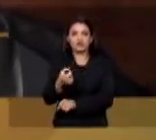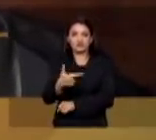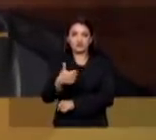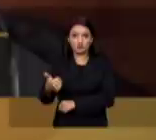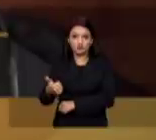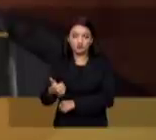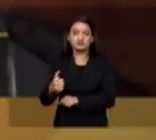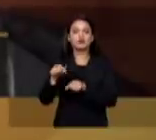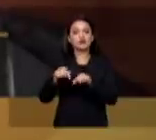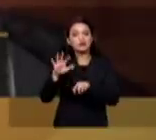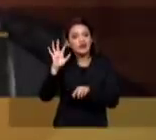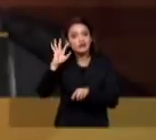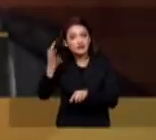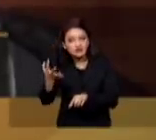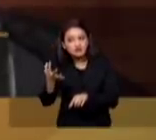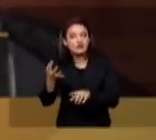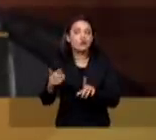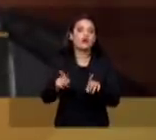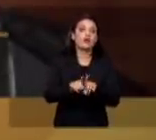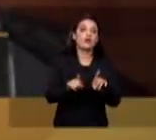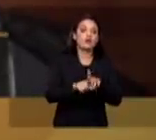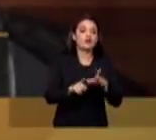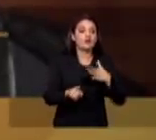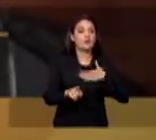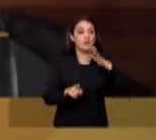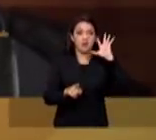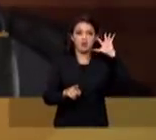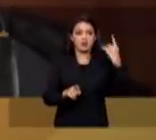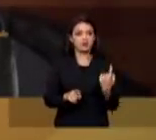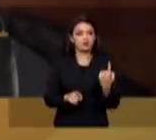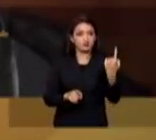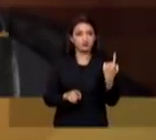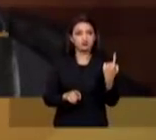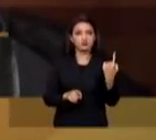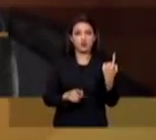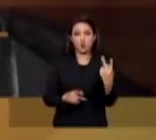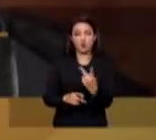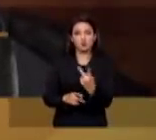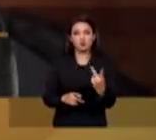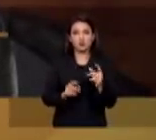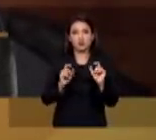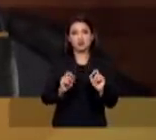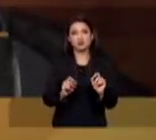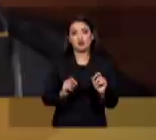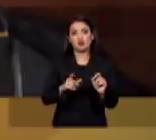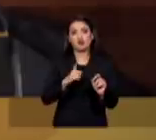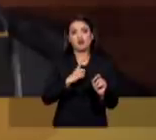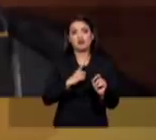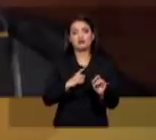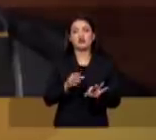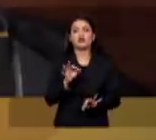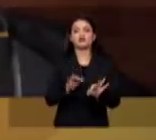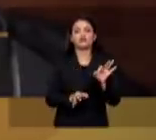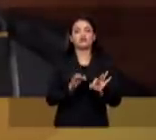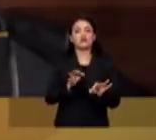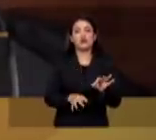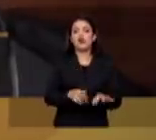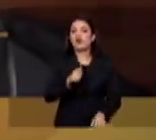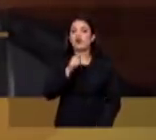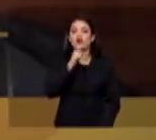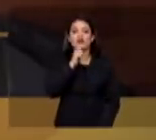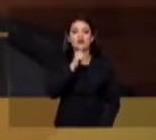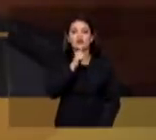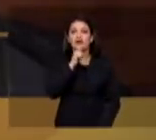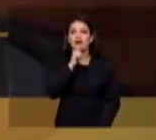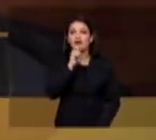tanto essa decisão como a decisão monocrática agravada cuidam de prestações jurisdicionais não alcançadas pelo